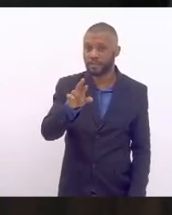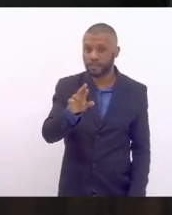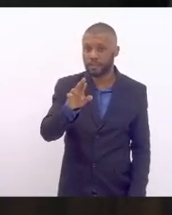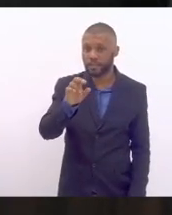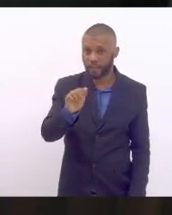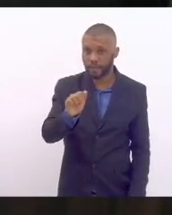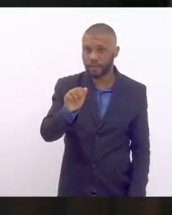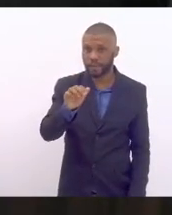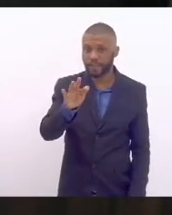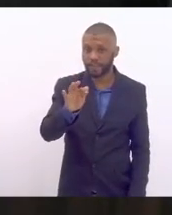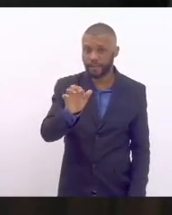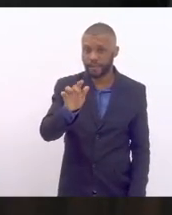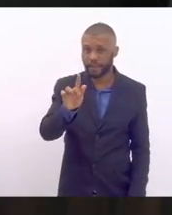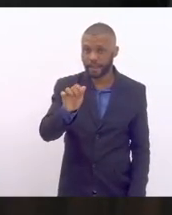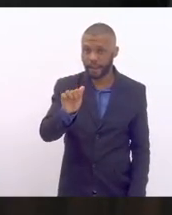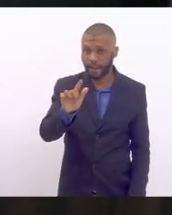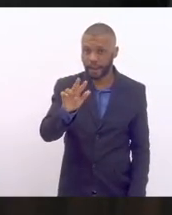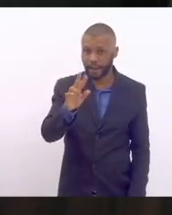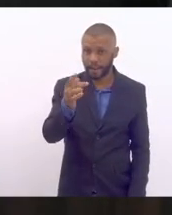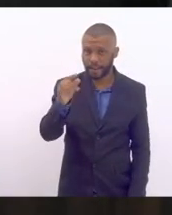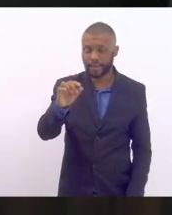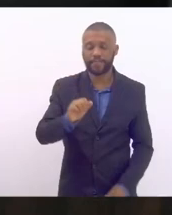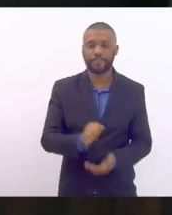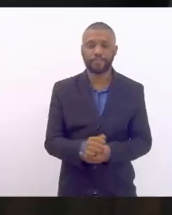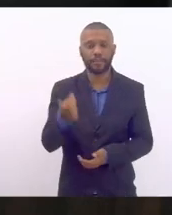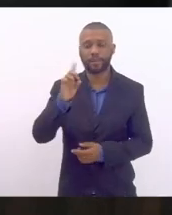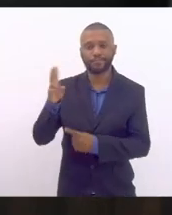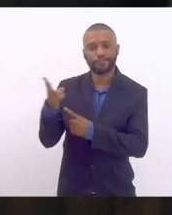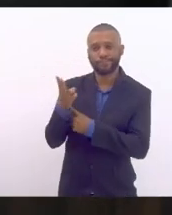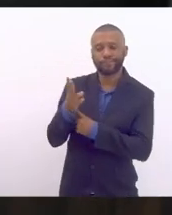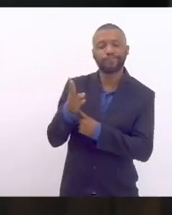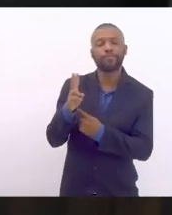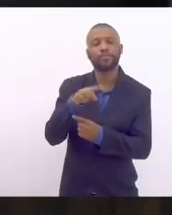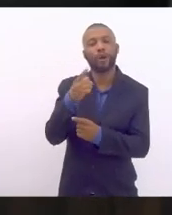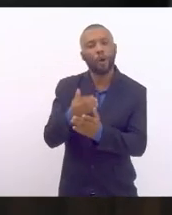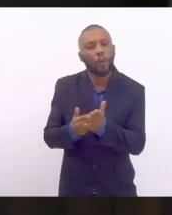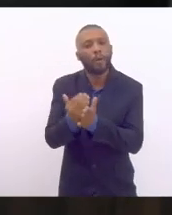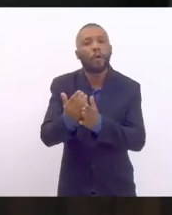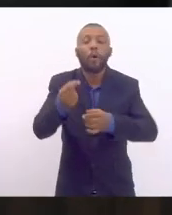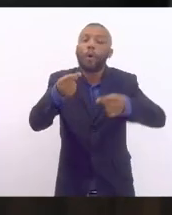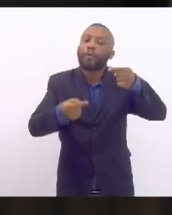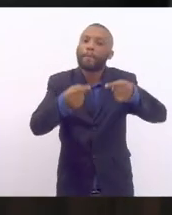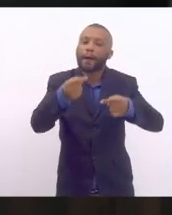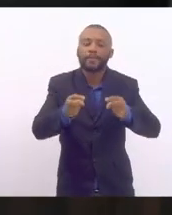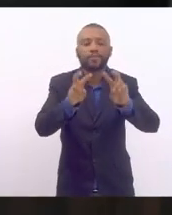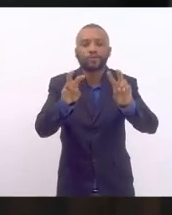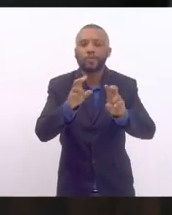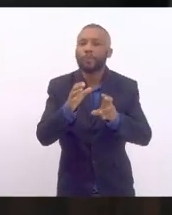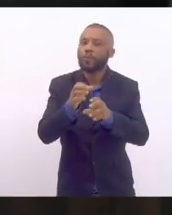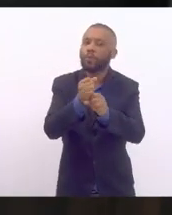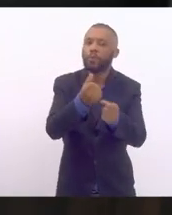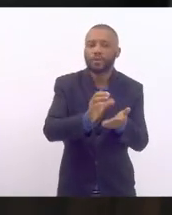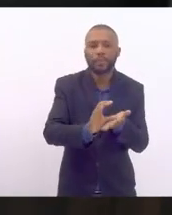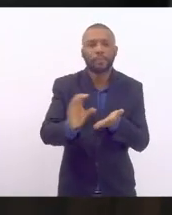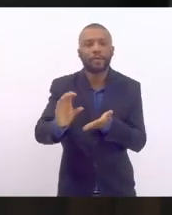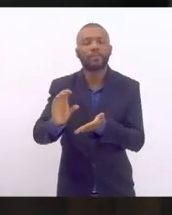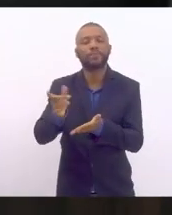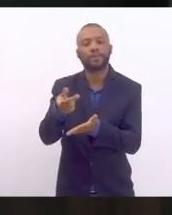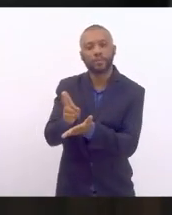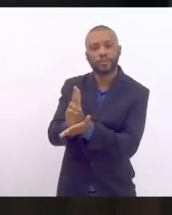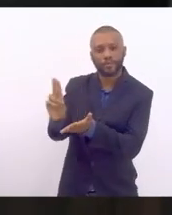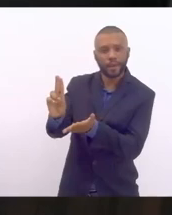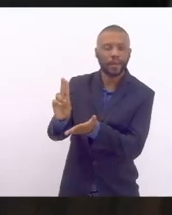e sob a proteção de Deus damos início ao debate sobre o orçamento das instituições federais de ensino sediadas no estado do Rio de Janeiro